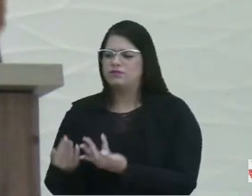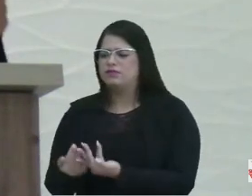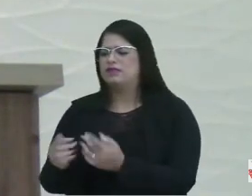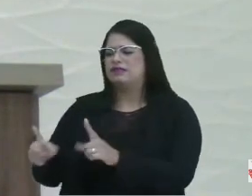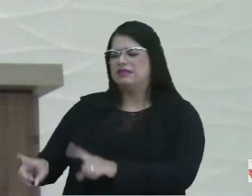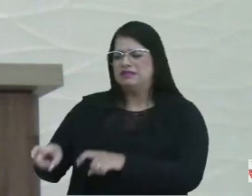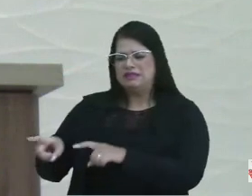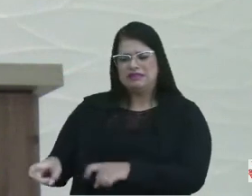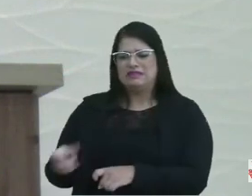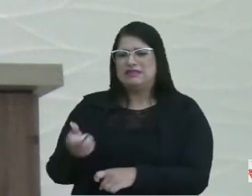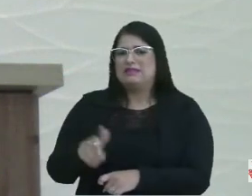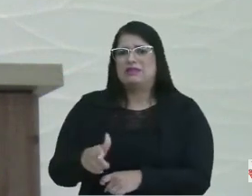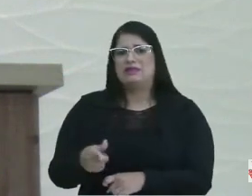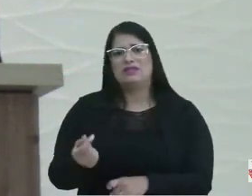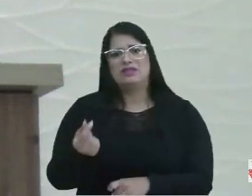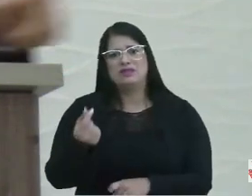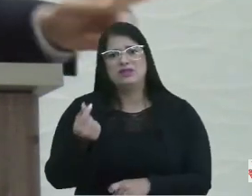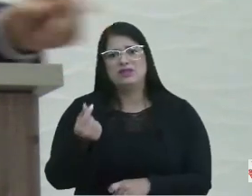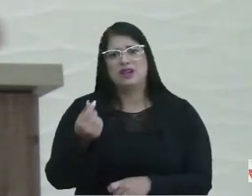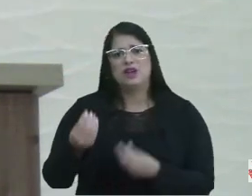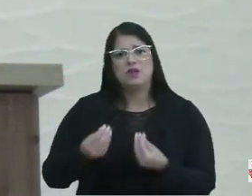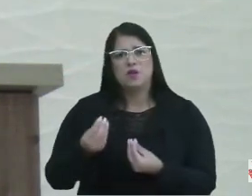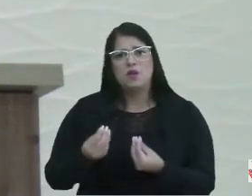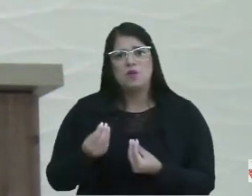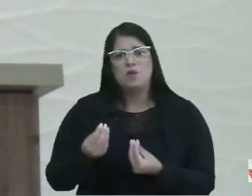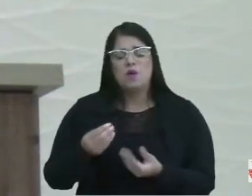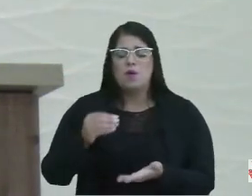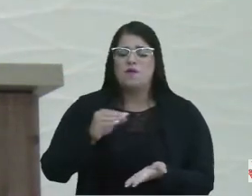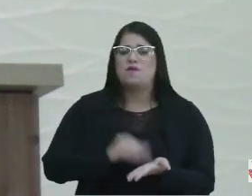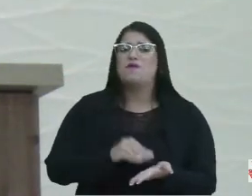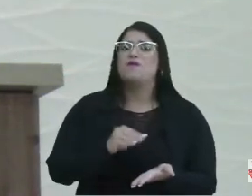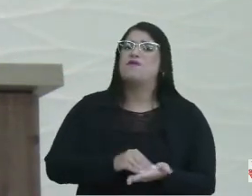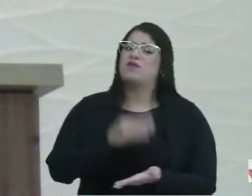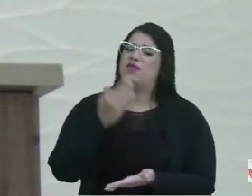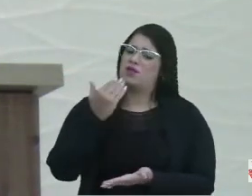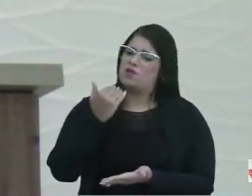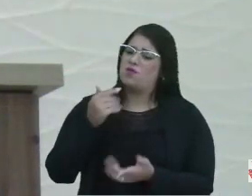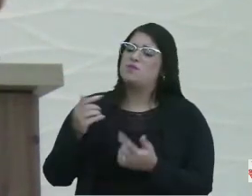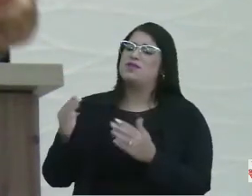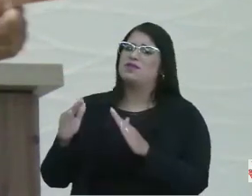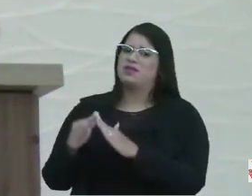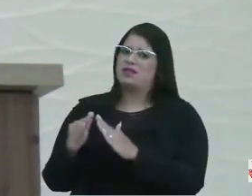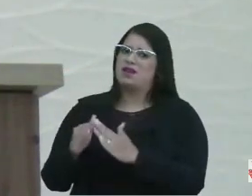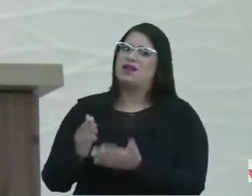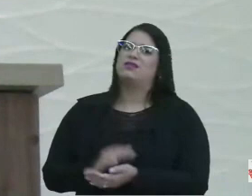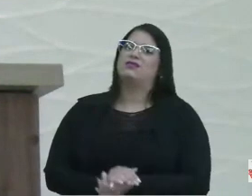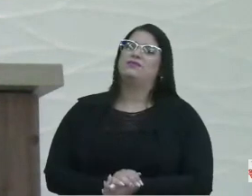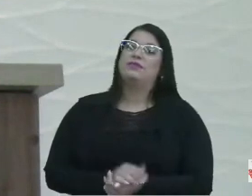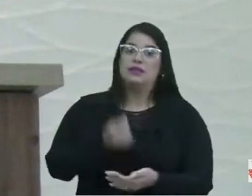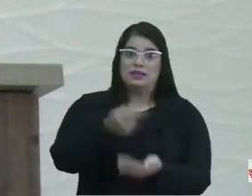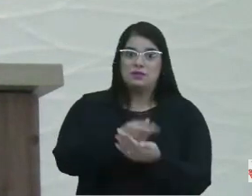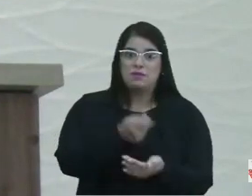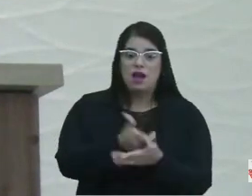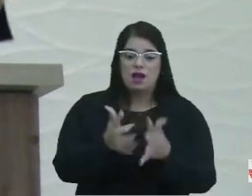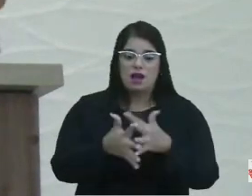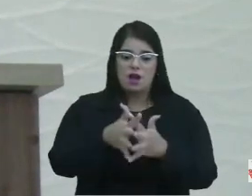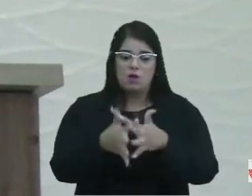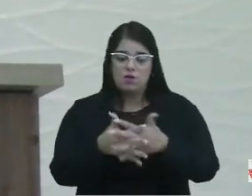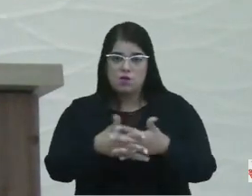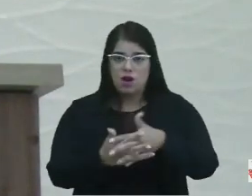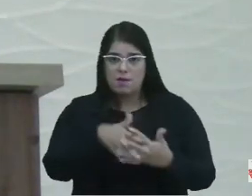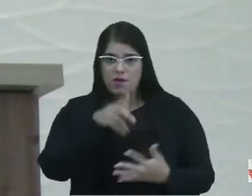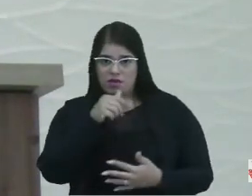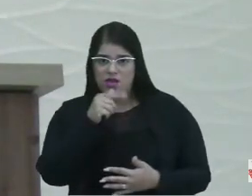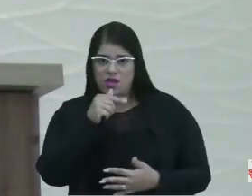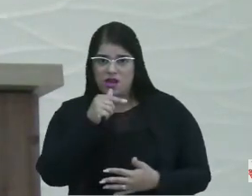não tem, porque se tirar, falta da feira. Se comprar o caminhão de água, falta o dinheiro